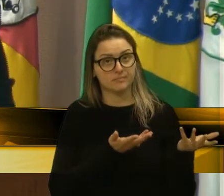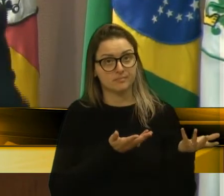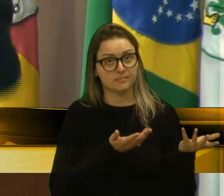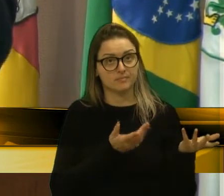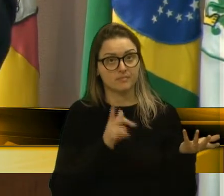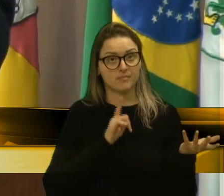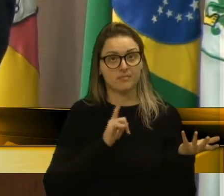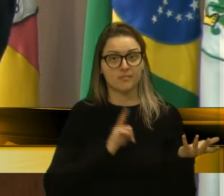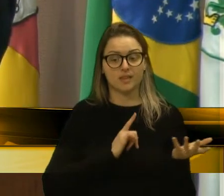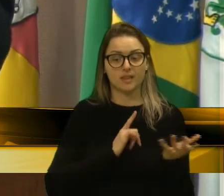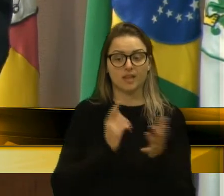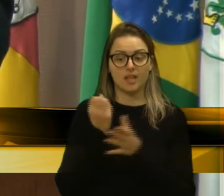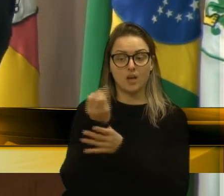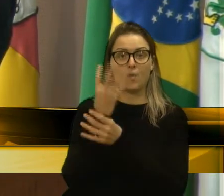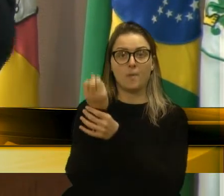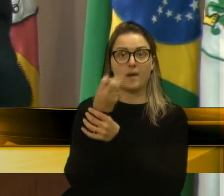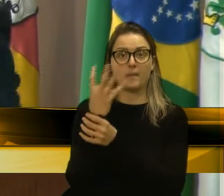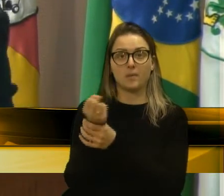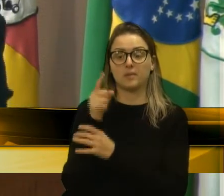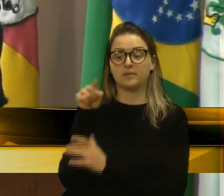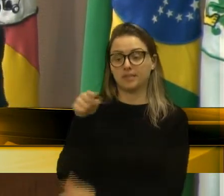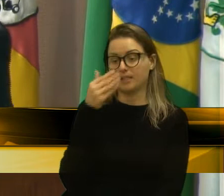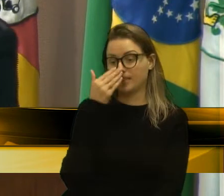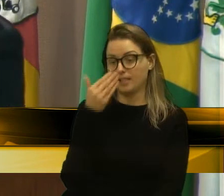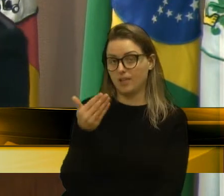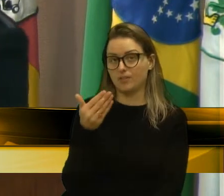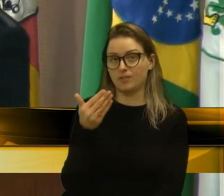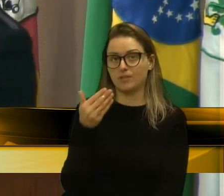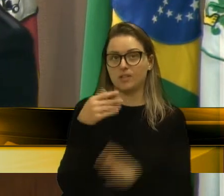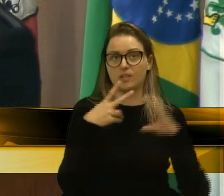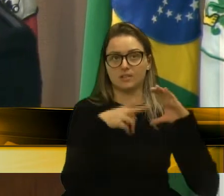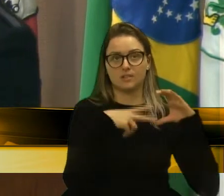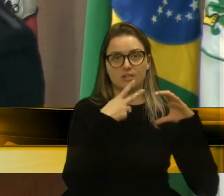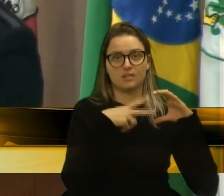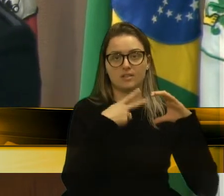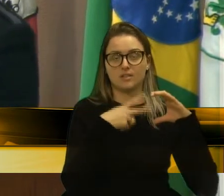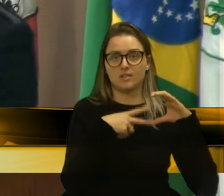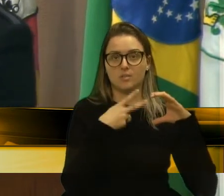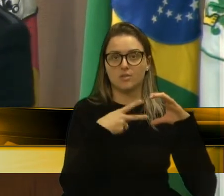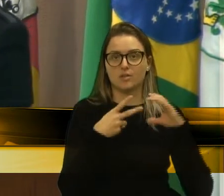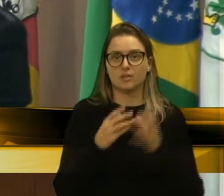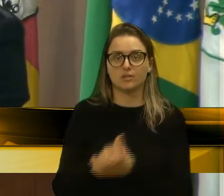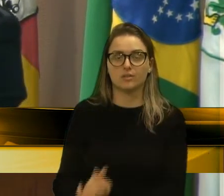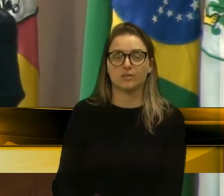uma unidade ali de plantão aqui na frente da Câmara. Né?